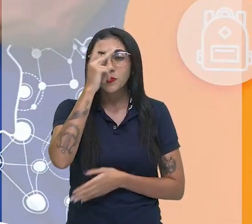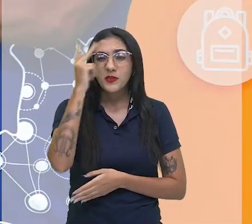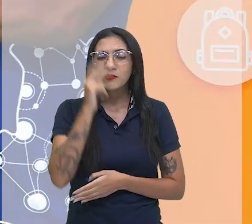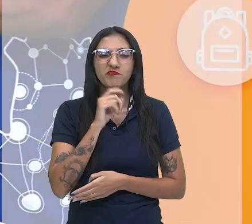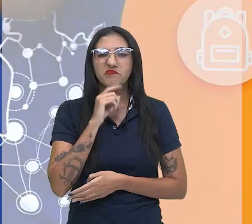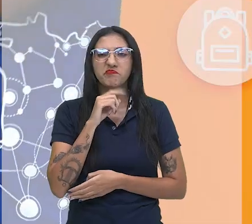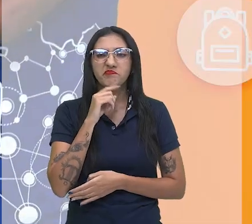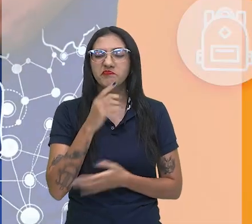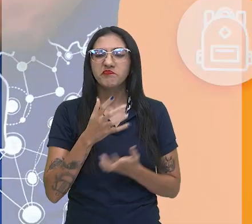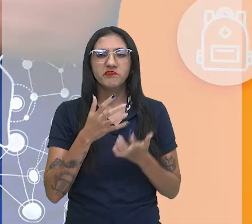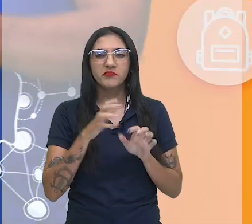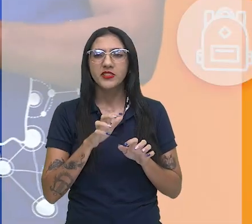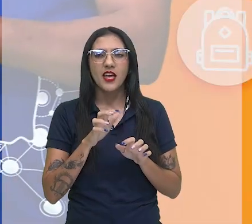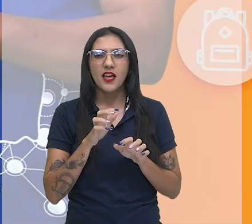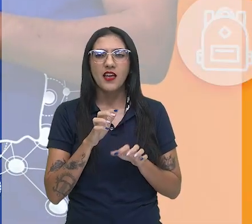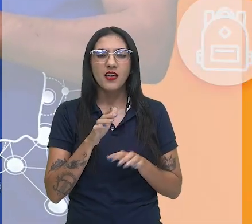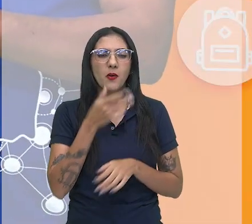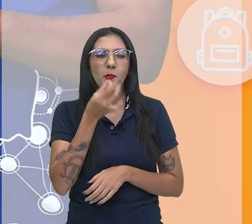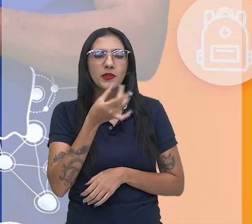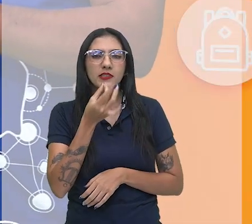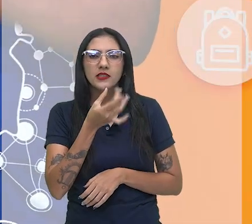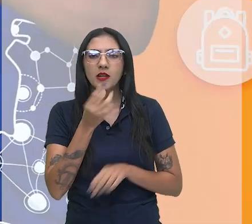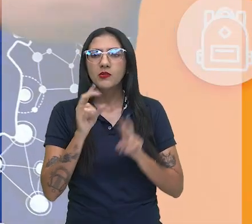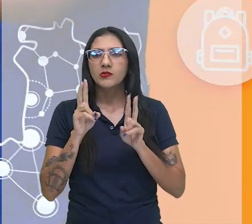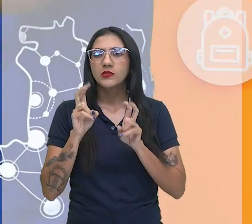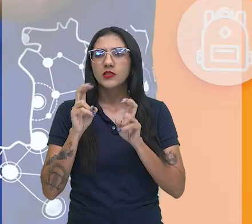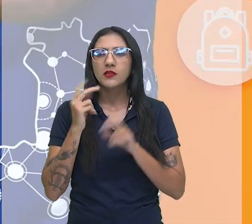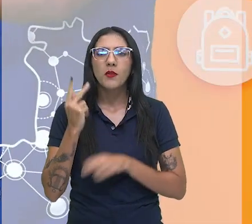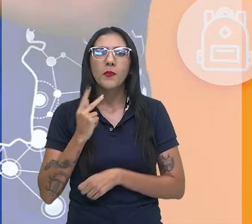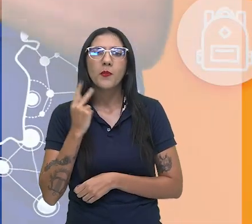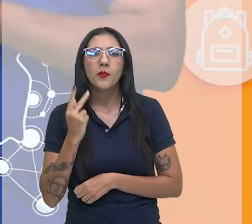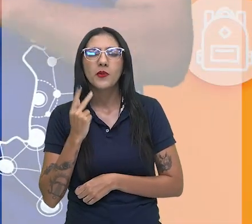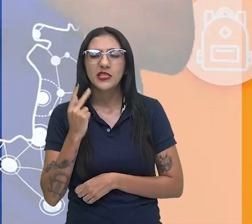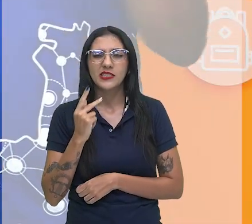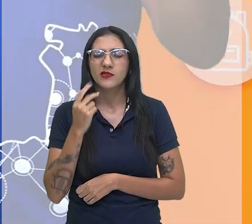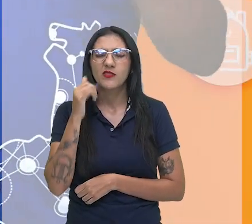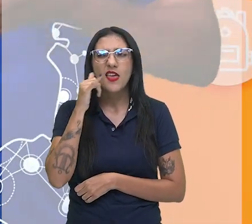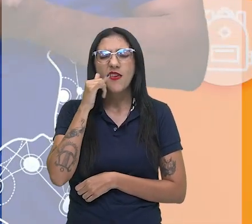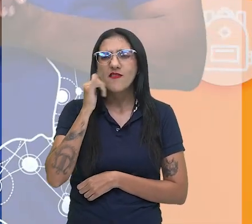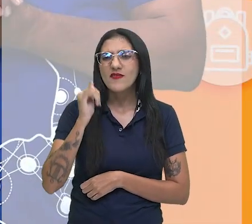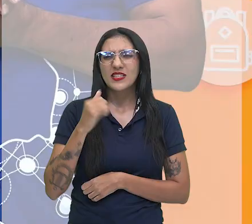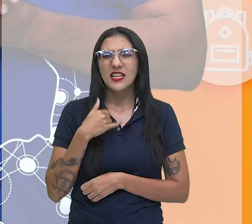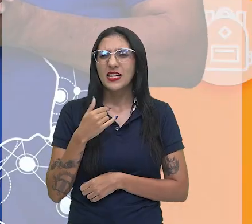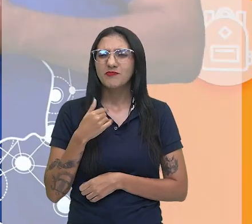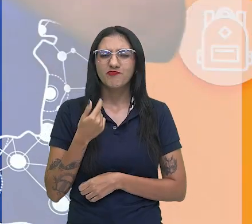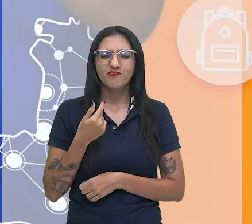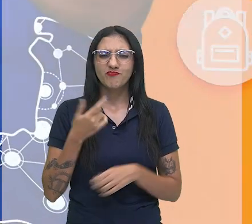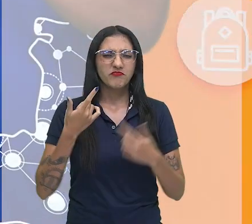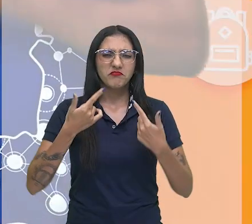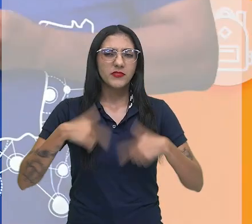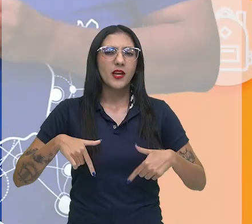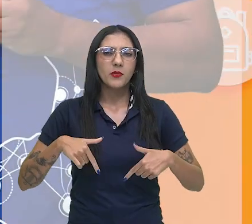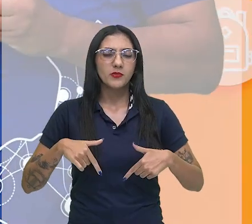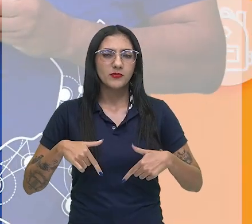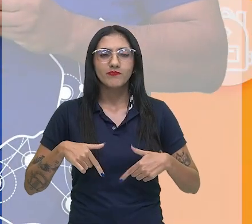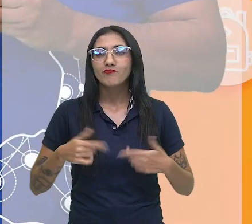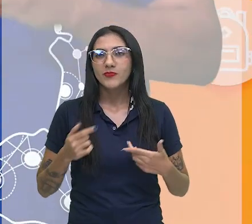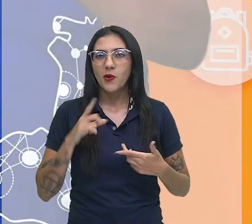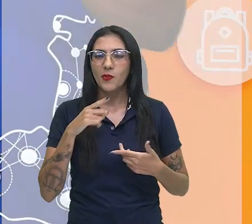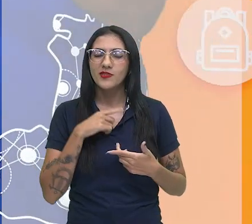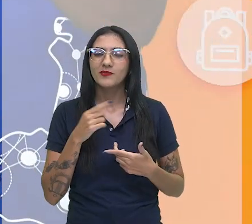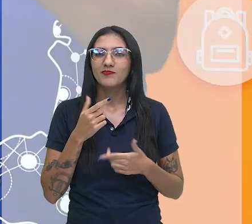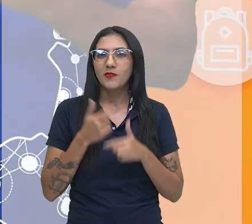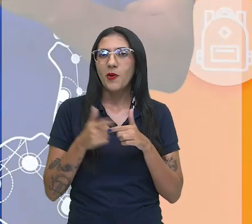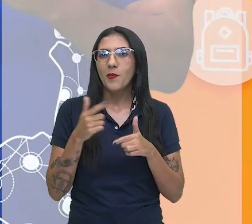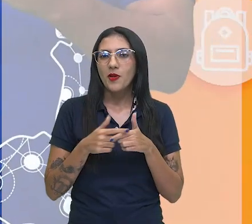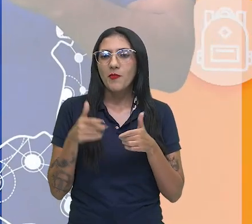política, de discutir política, né? E preferem colocar embaixo do tapete, dizer que não tem nada a ver com isso. Isso é um grande obstáculo. Nós